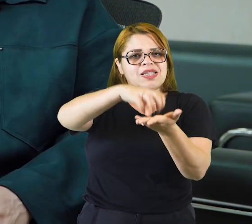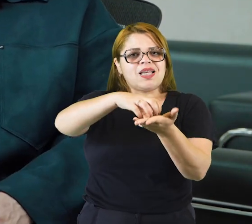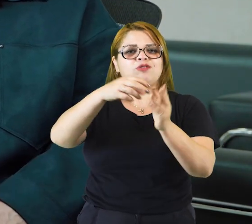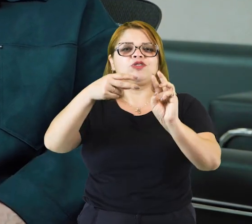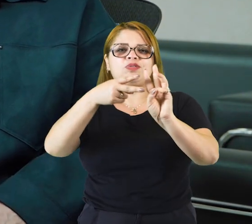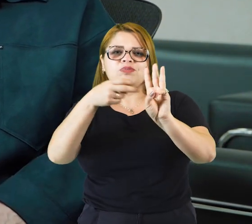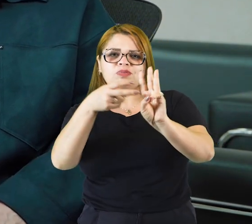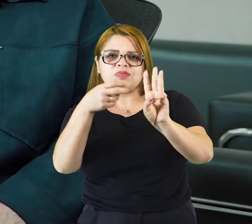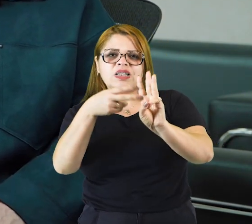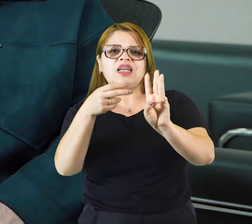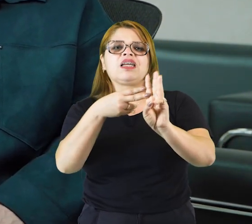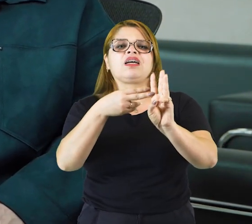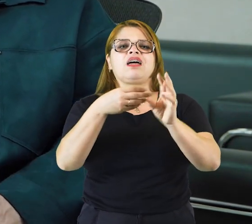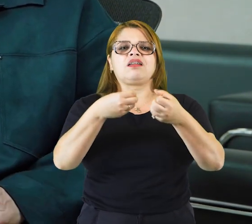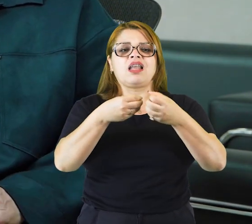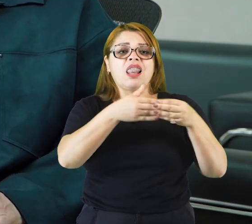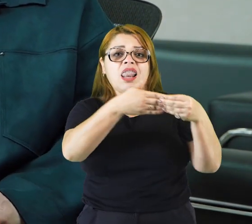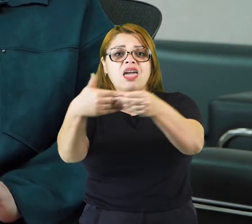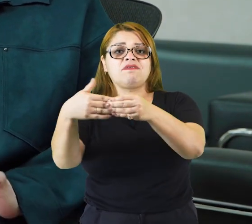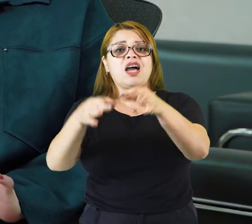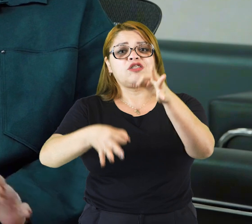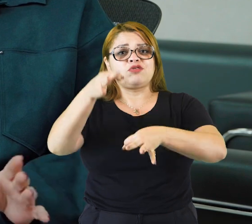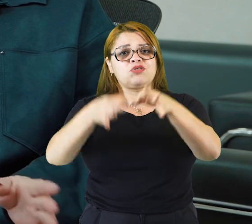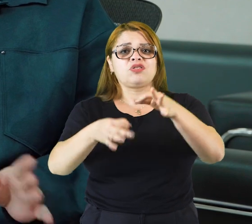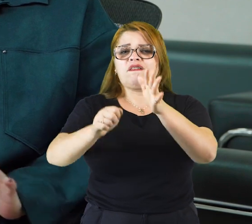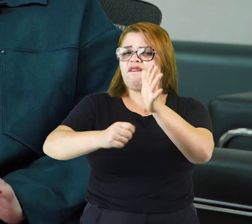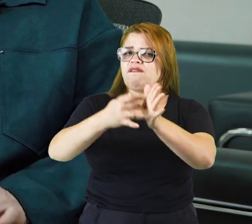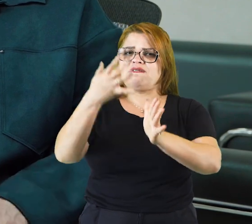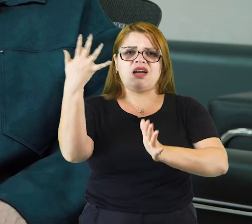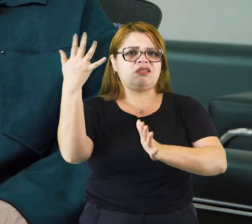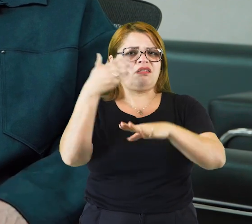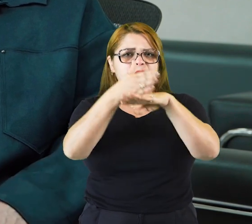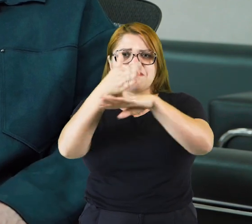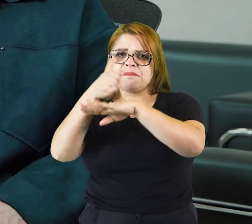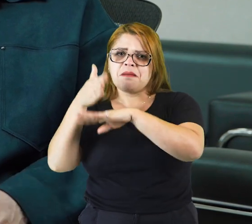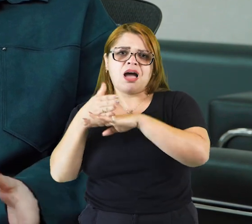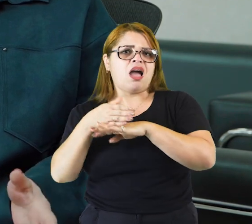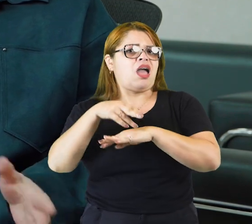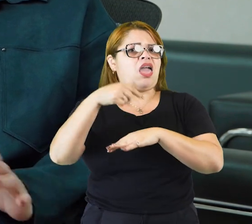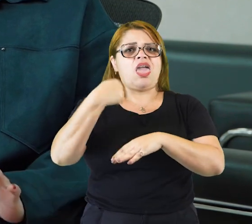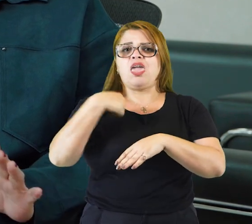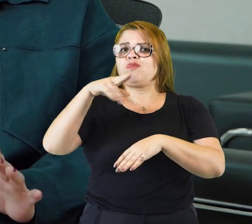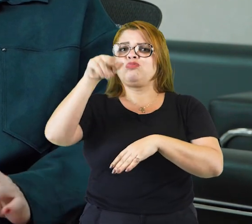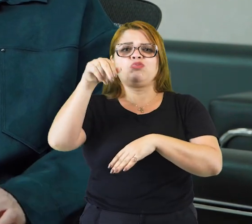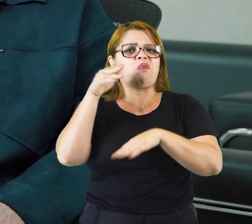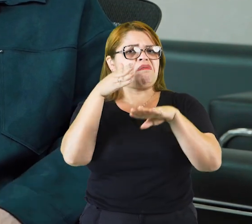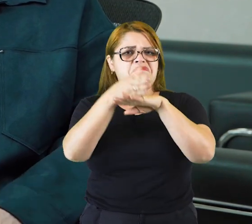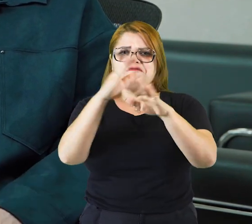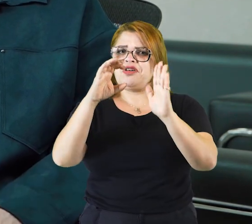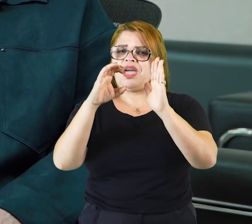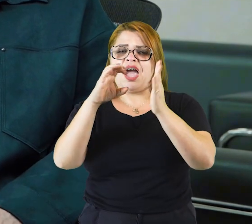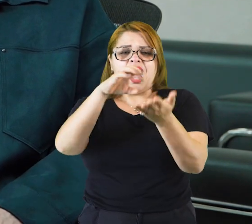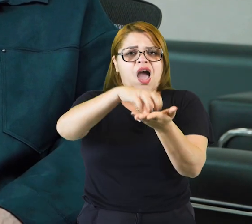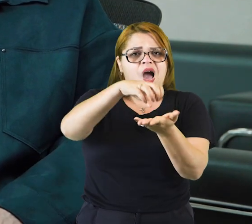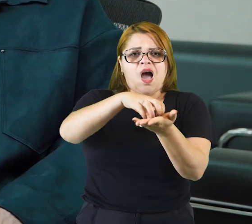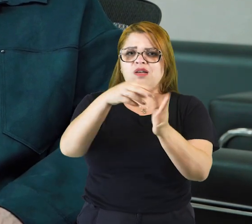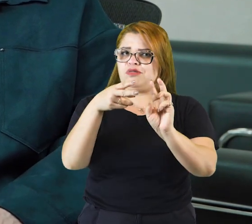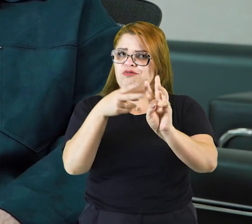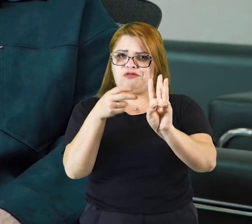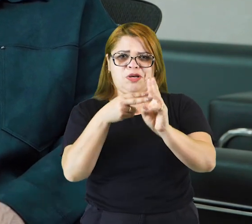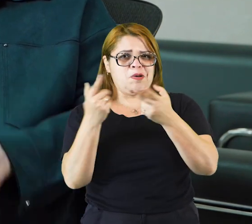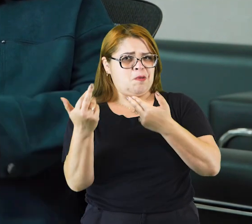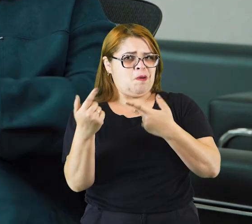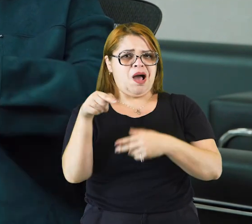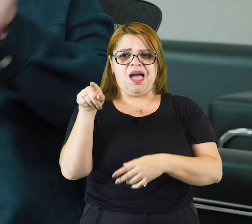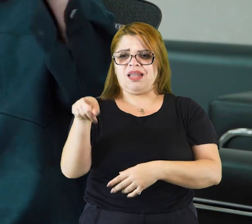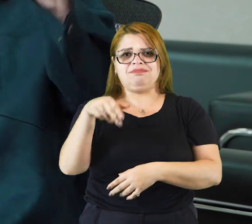celebrar, distribuir justiça nas aldeias. Já não foi em uma, em duas, nem três. Eu nunca fui a uma aldeia. Eu não tenho esse pique que ela